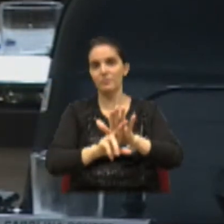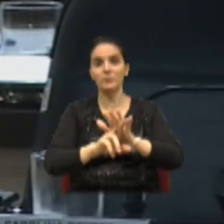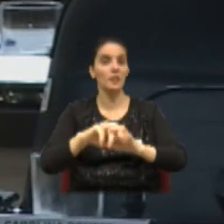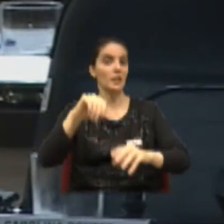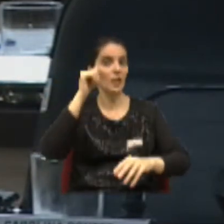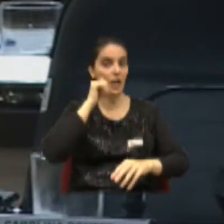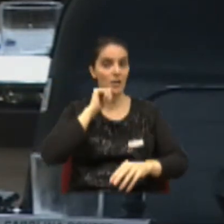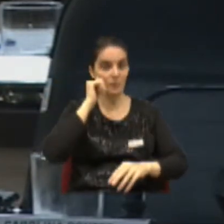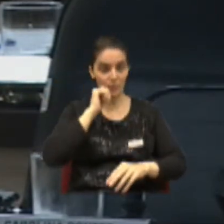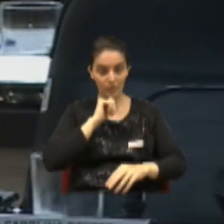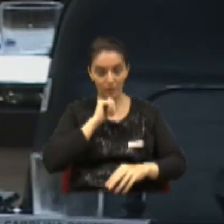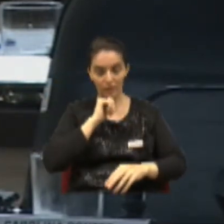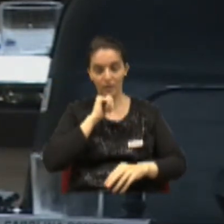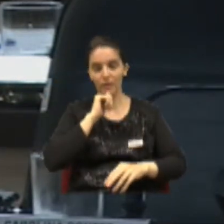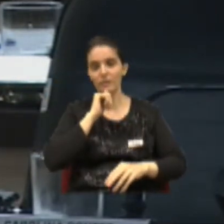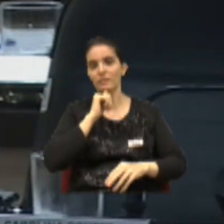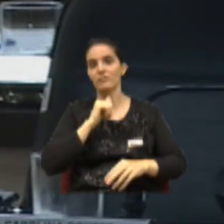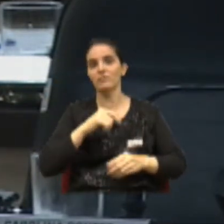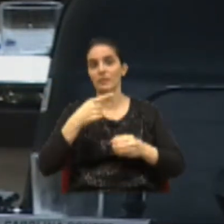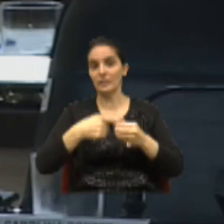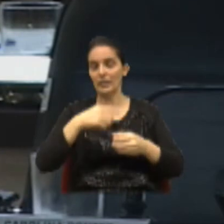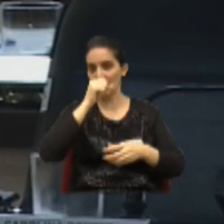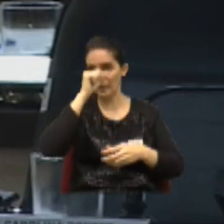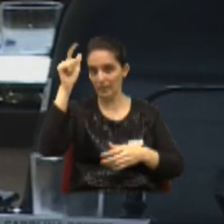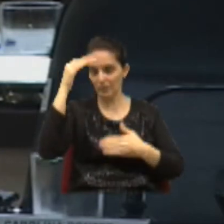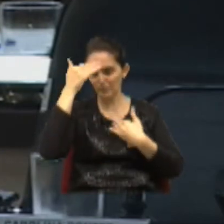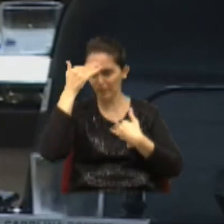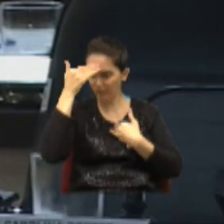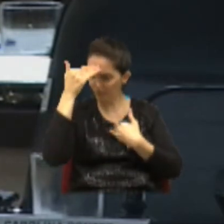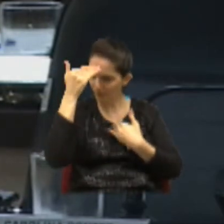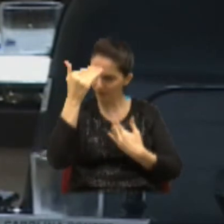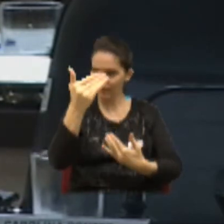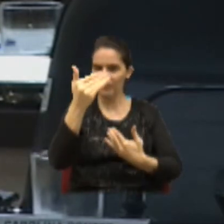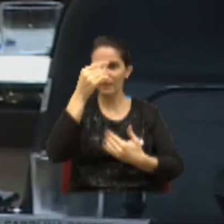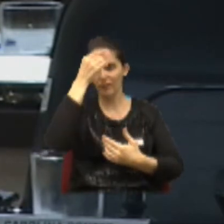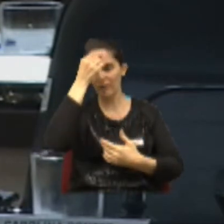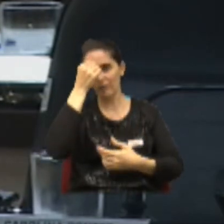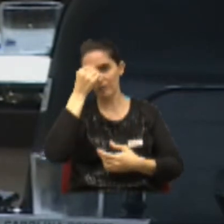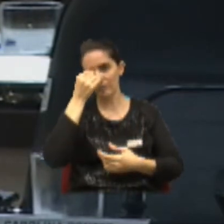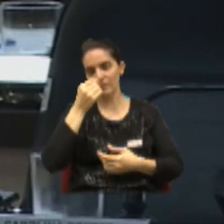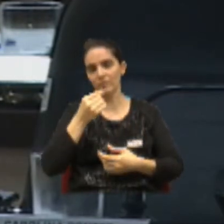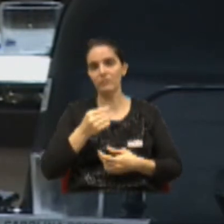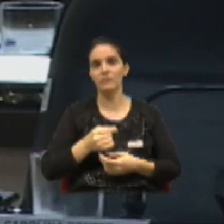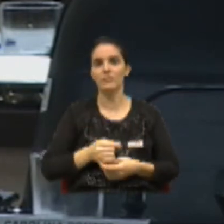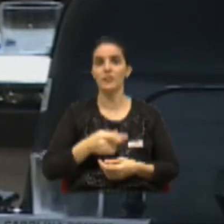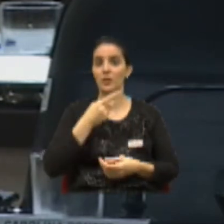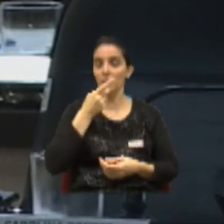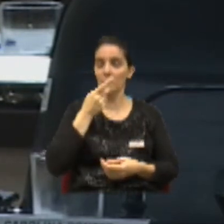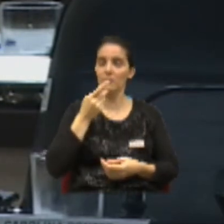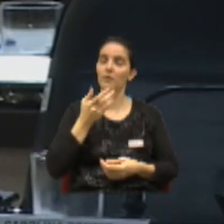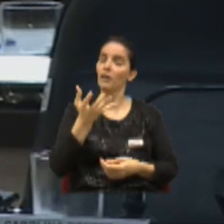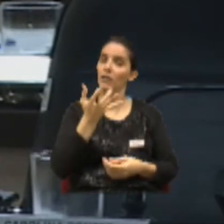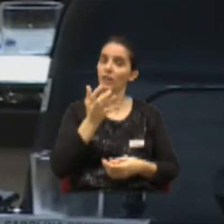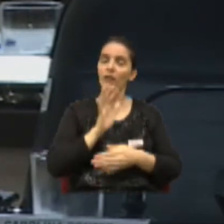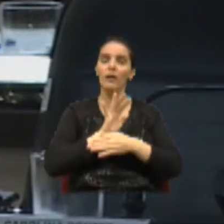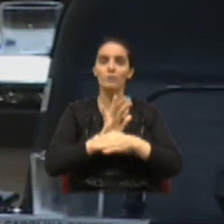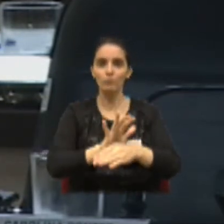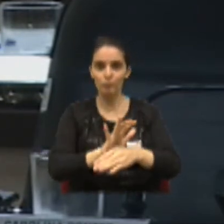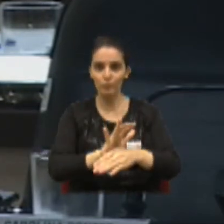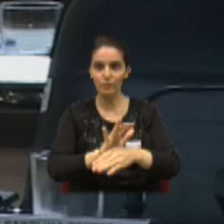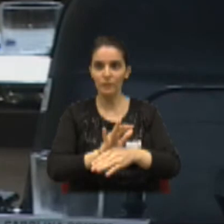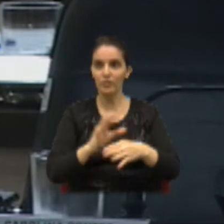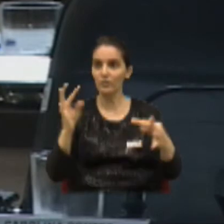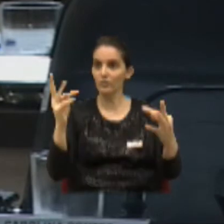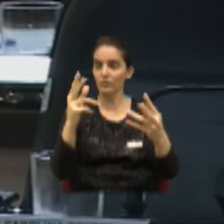feminina desse município, agradeço ao senhor e já nos coloco à disposição, tenho certeza que todas